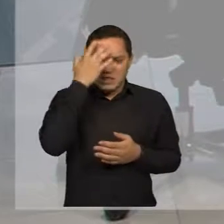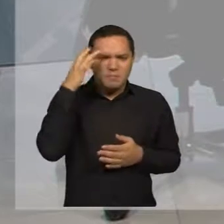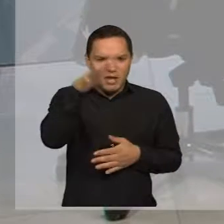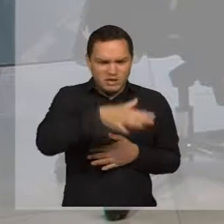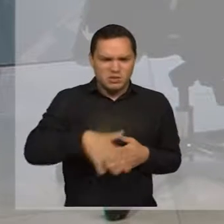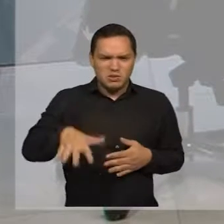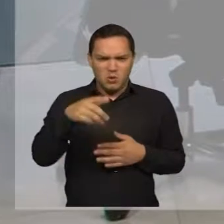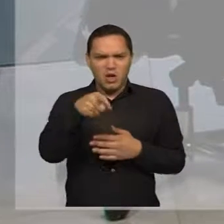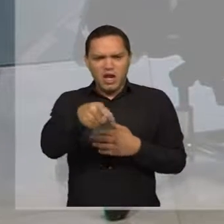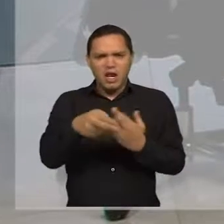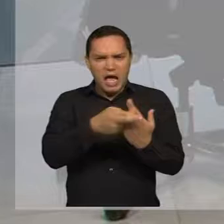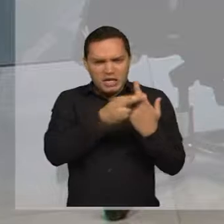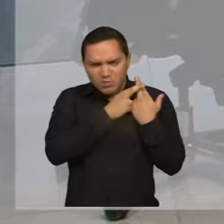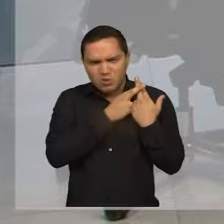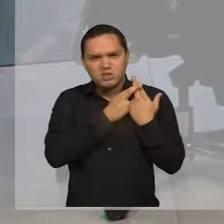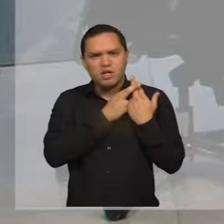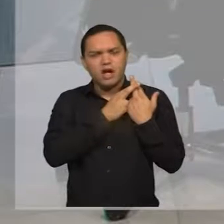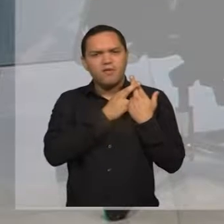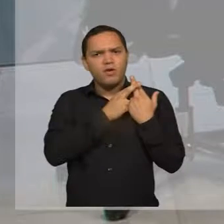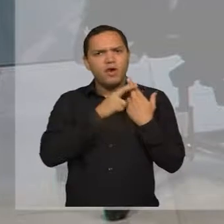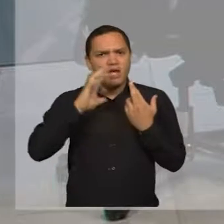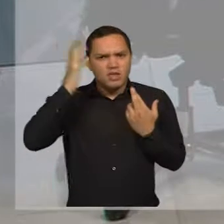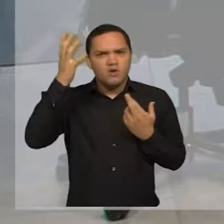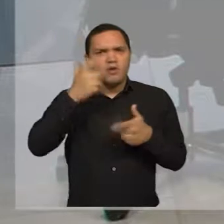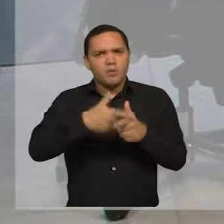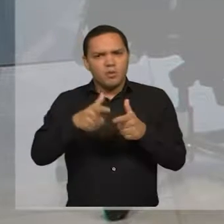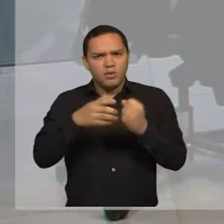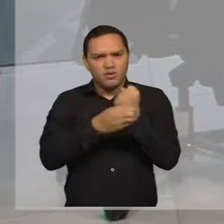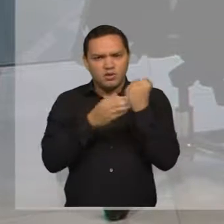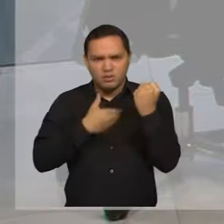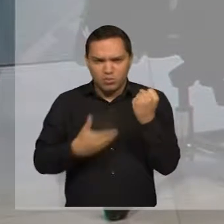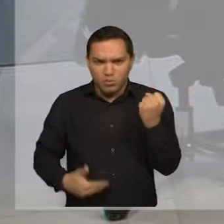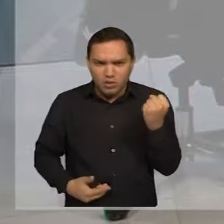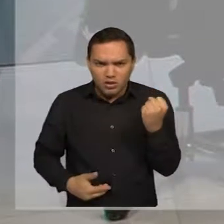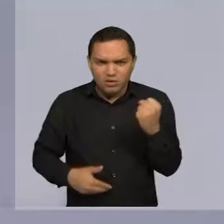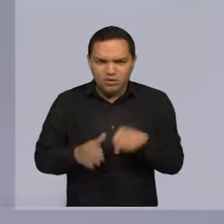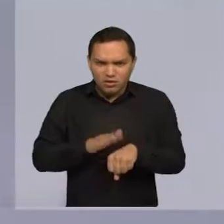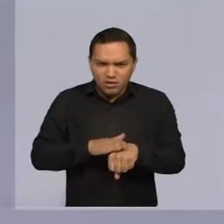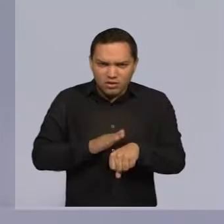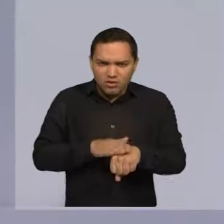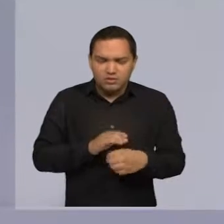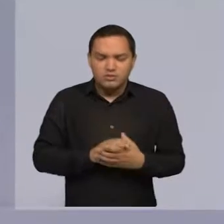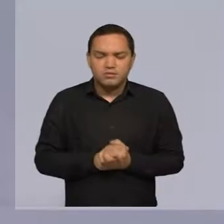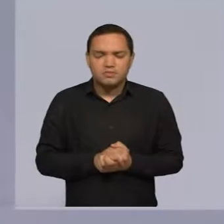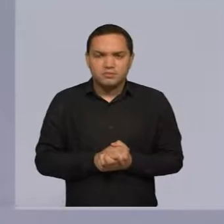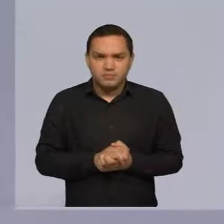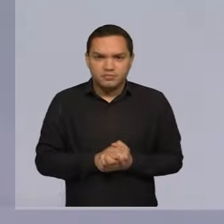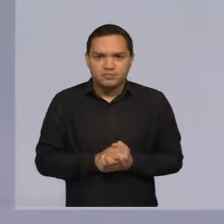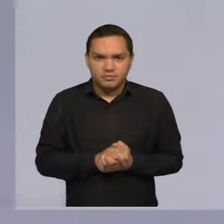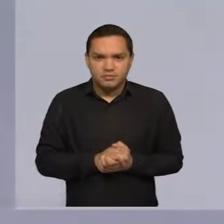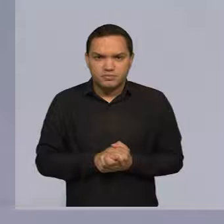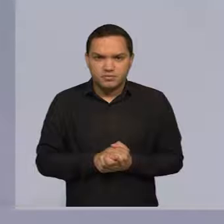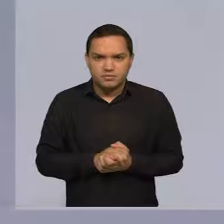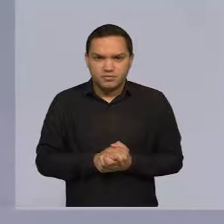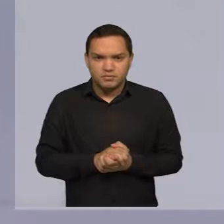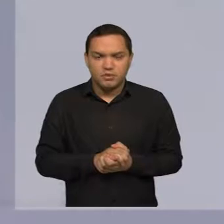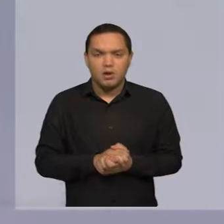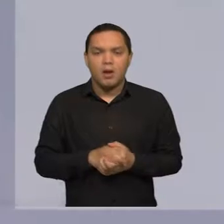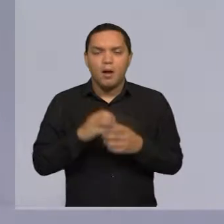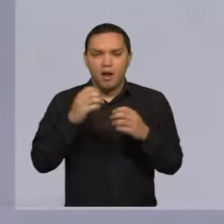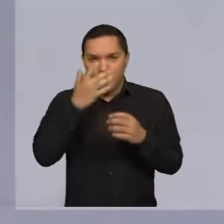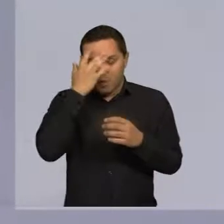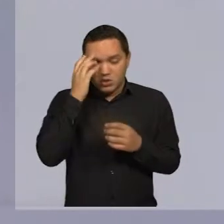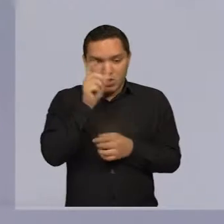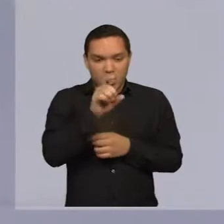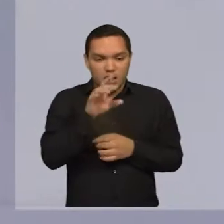principal responsável pela sua segurança. Quer dizer, bastando para isso se acreditar a possuir uma arma. 4 armas, né?